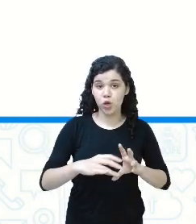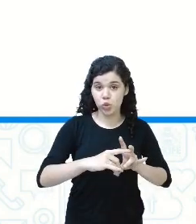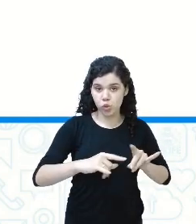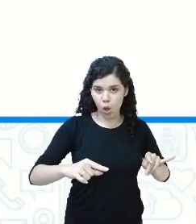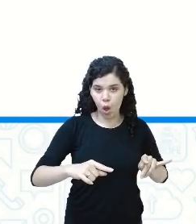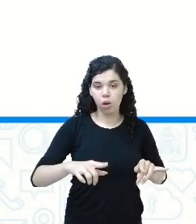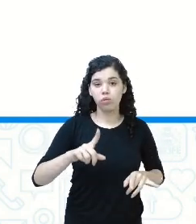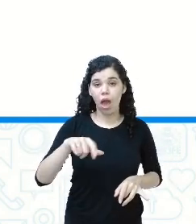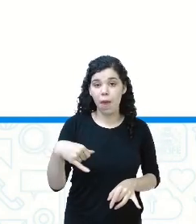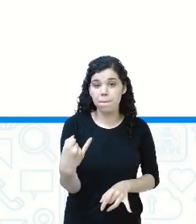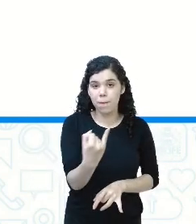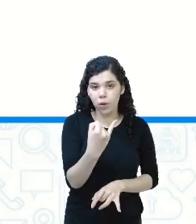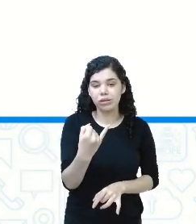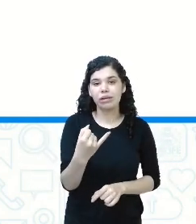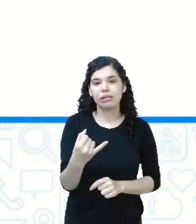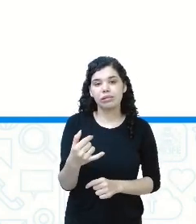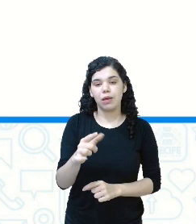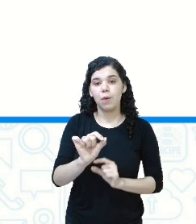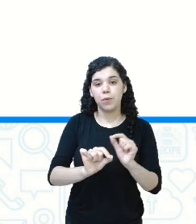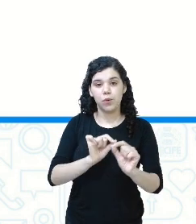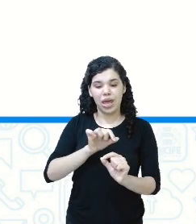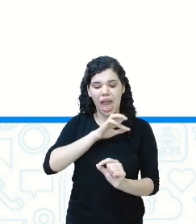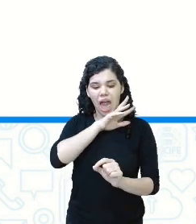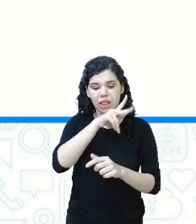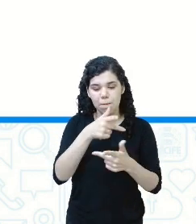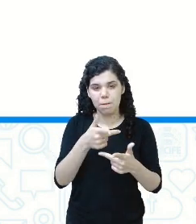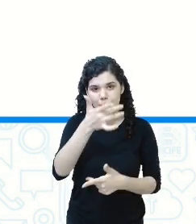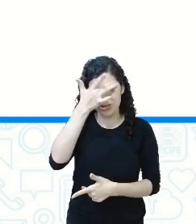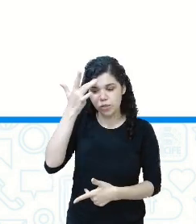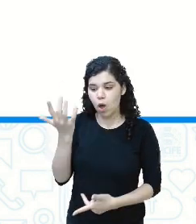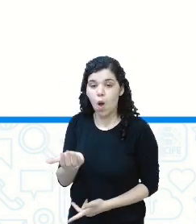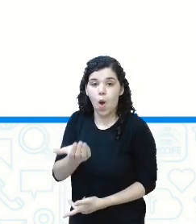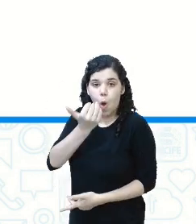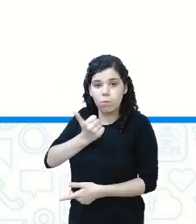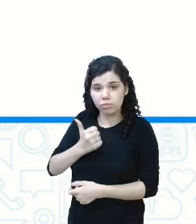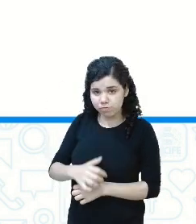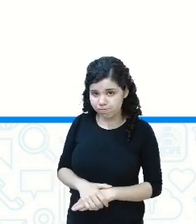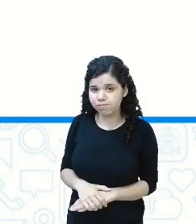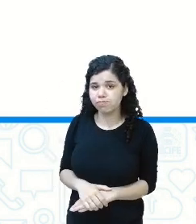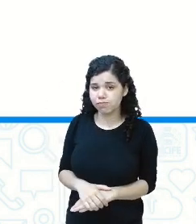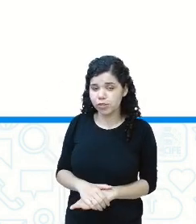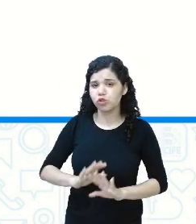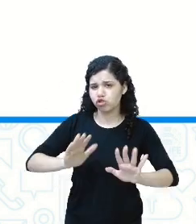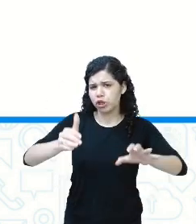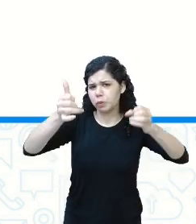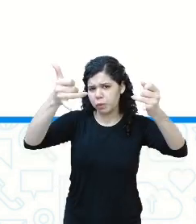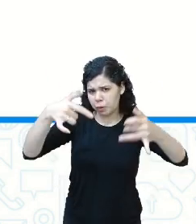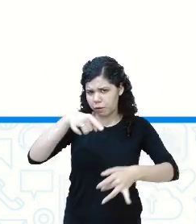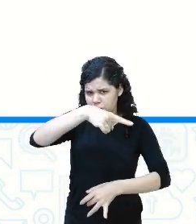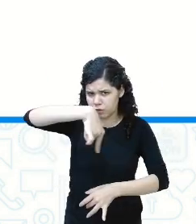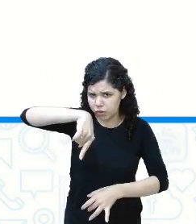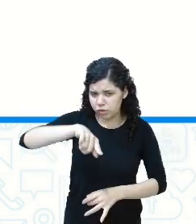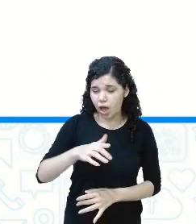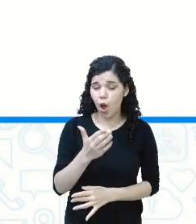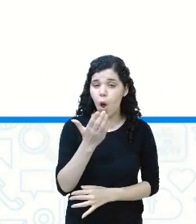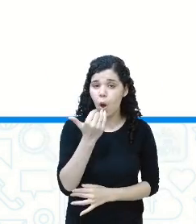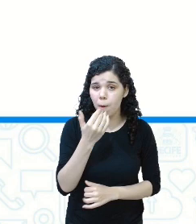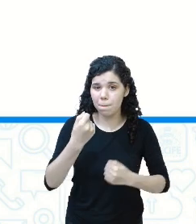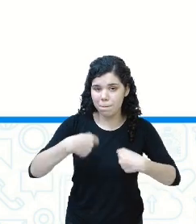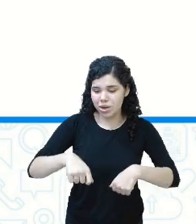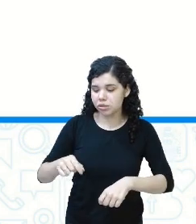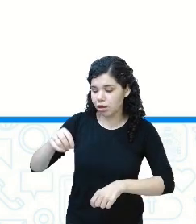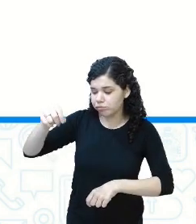para a alimentação das pessoas e dos animais, como eu tinha dito para vocês. Esses alimentos, eles precisam